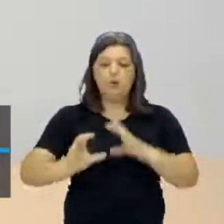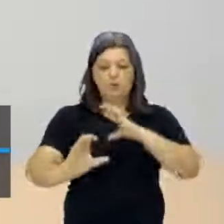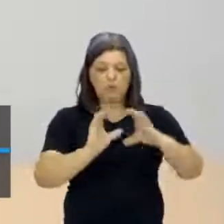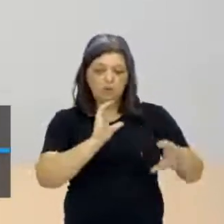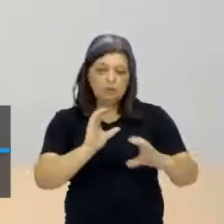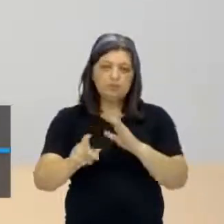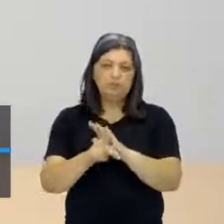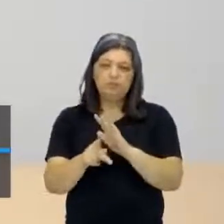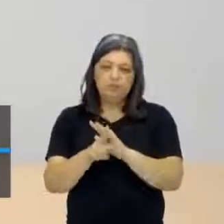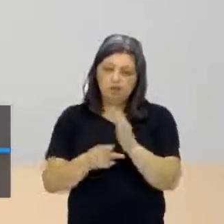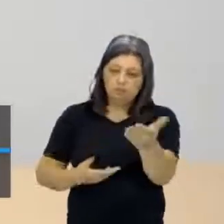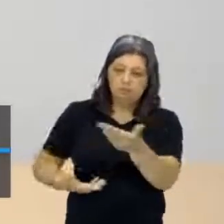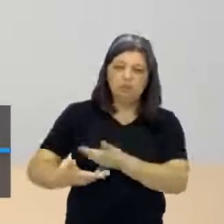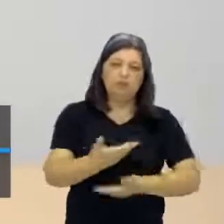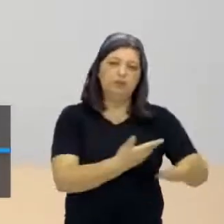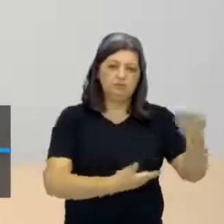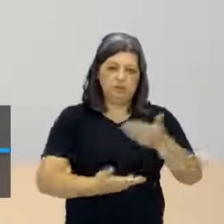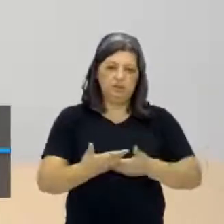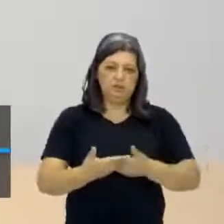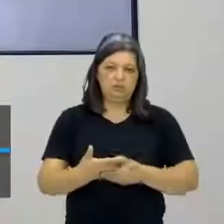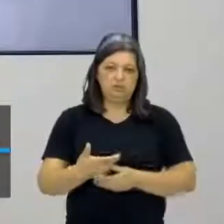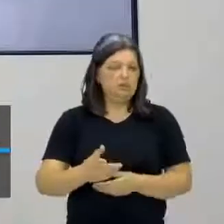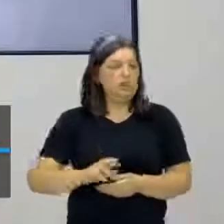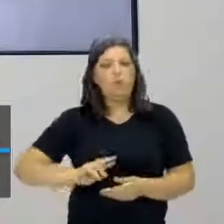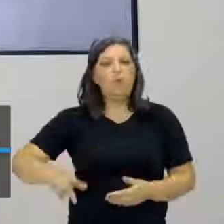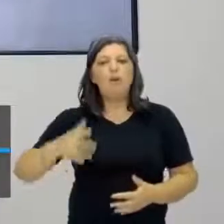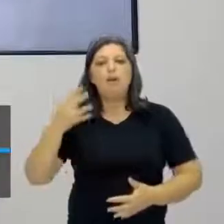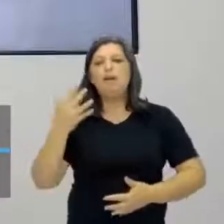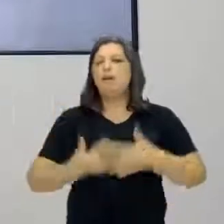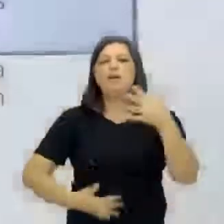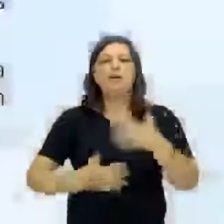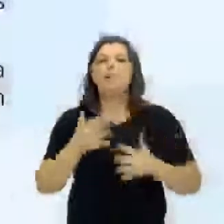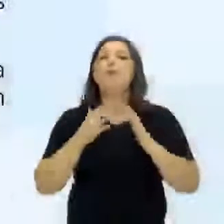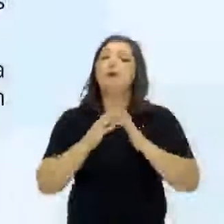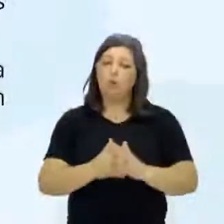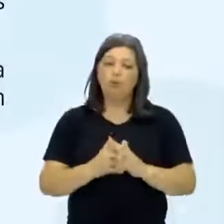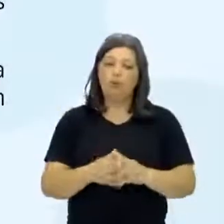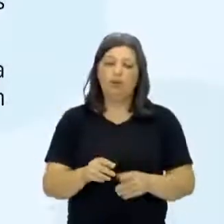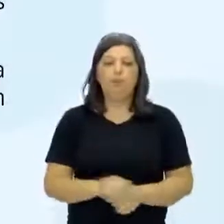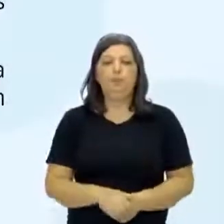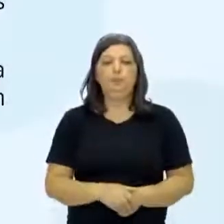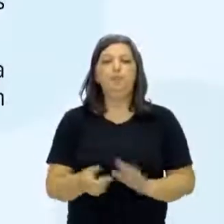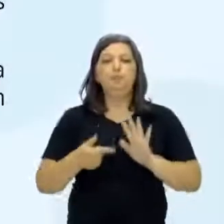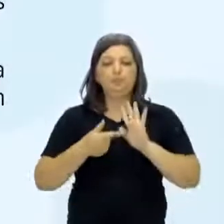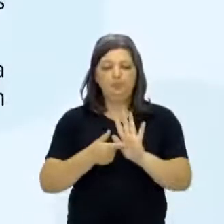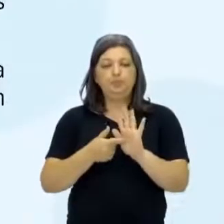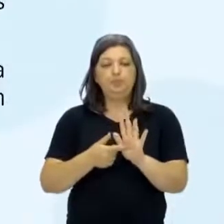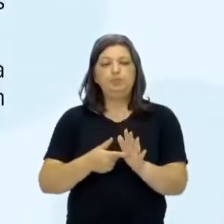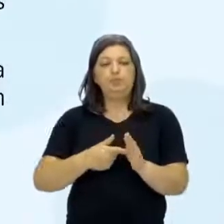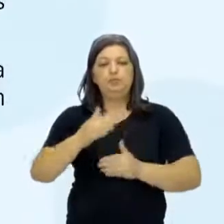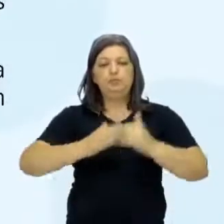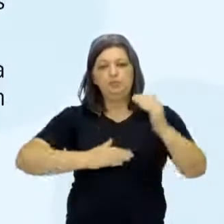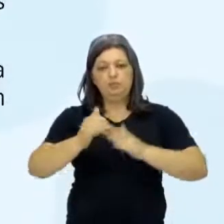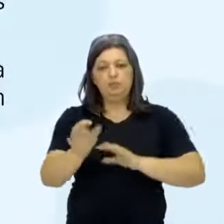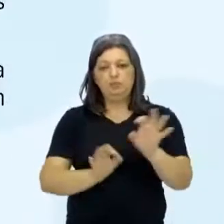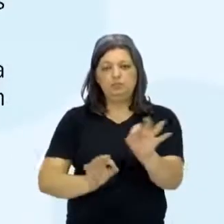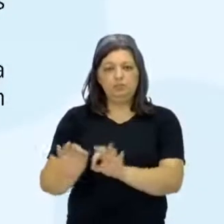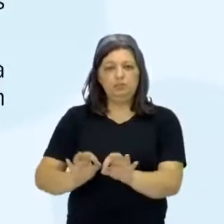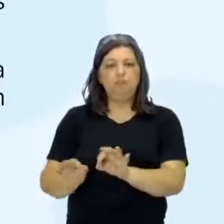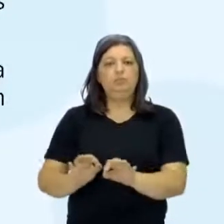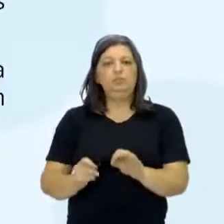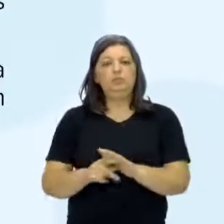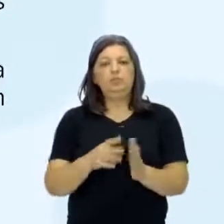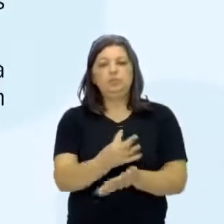as pessoas, né, Mauro? E não complicar essa situação. Exatamente. Terminando a aula, o que fizemos hoje, bem rapidinho, demonstramos algumas habilidades de organização e